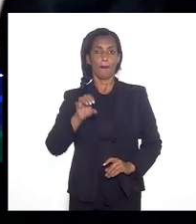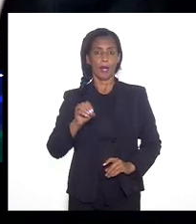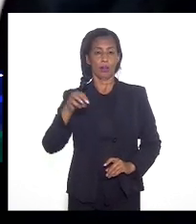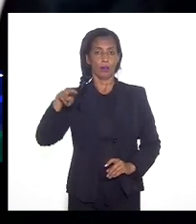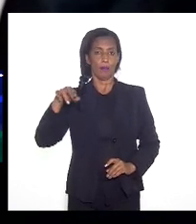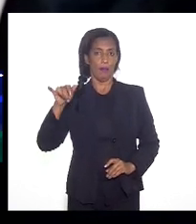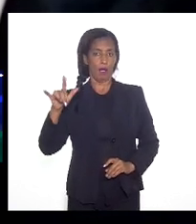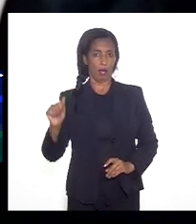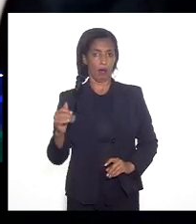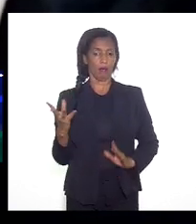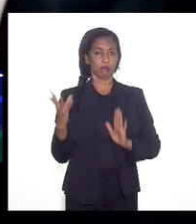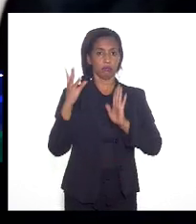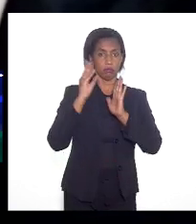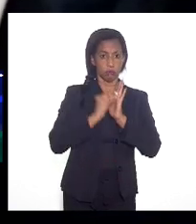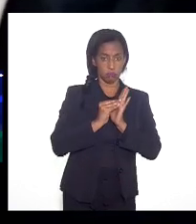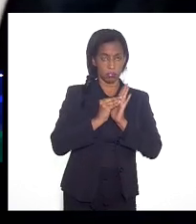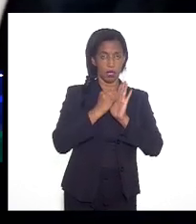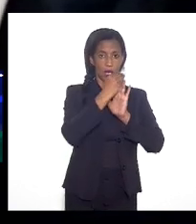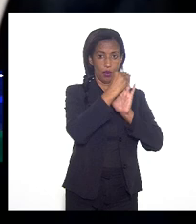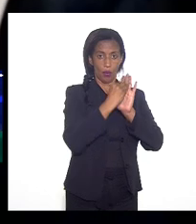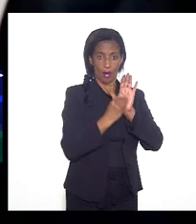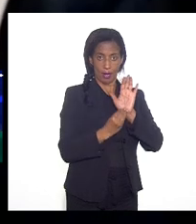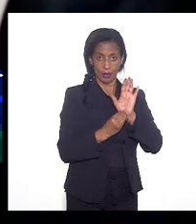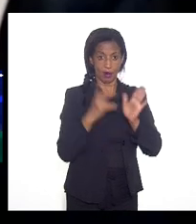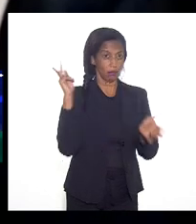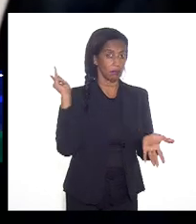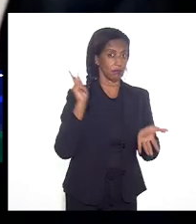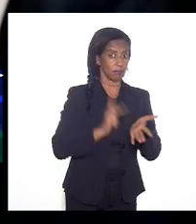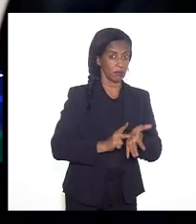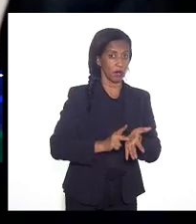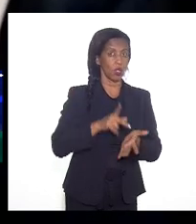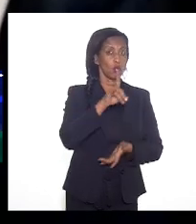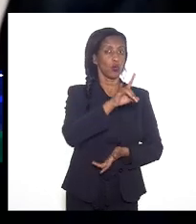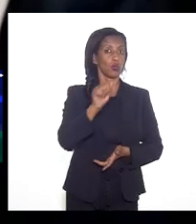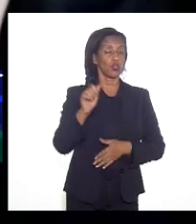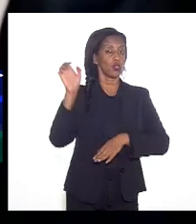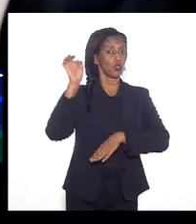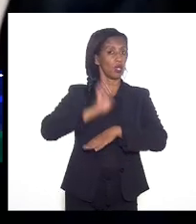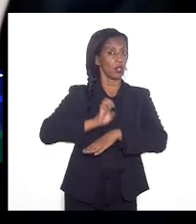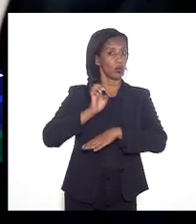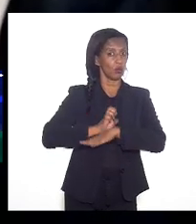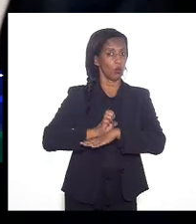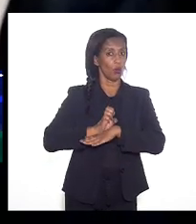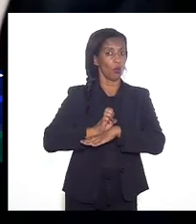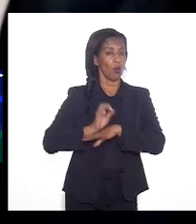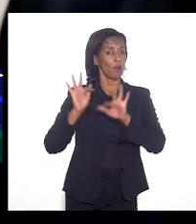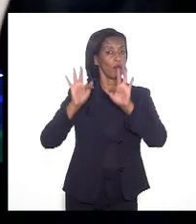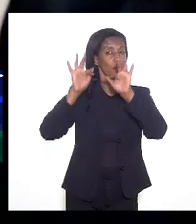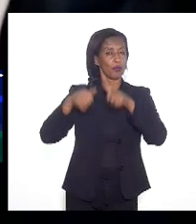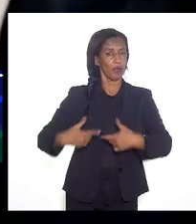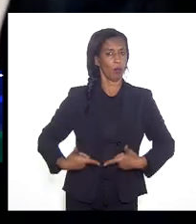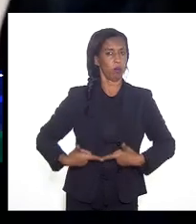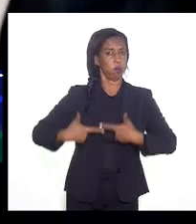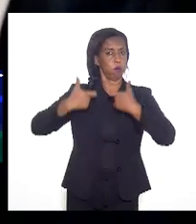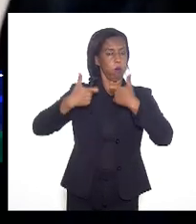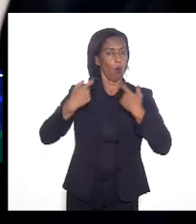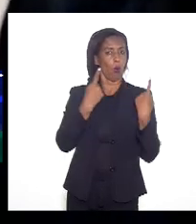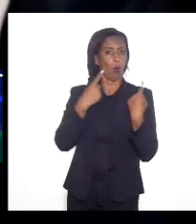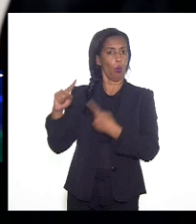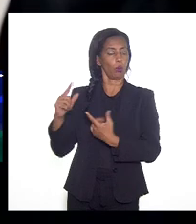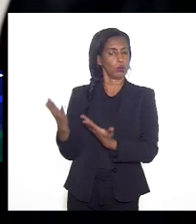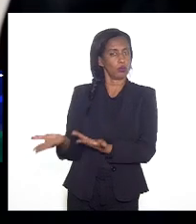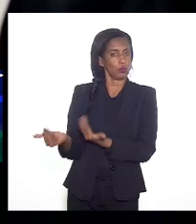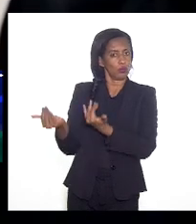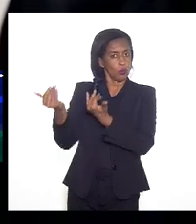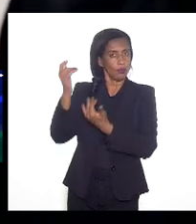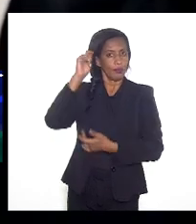1º. Fica incluído no calendário oficial do Estado do Rio de Janeiro o Dia Estadual de Luta pelo Fim da Violência contra a Juventude Negra,